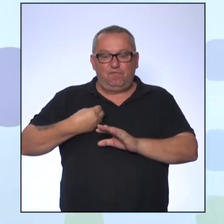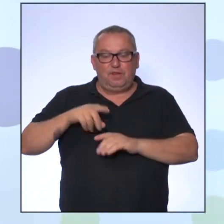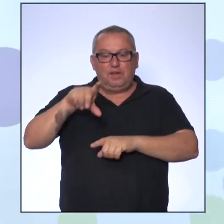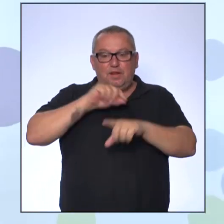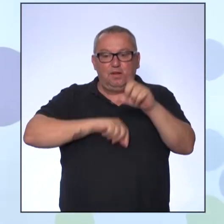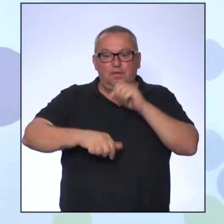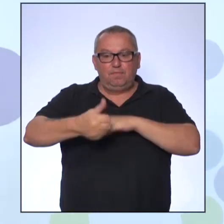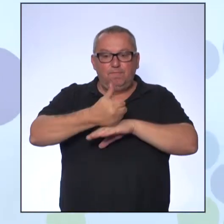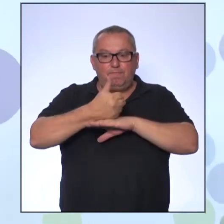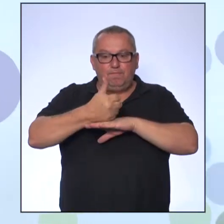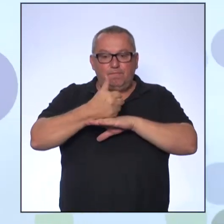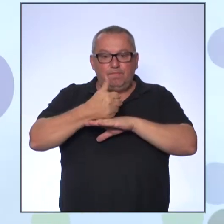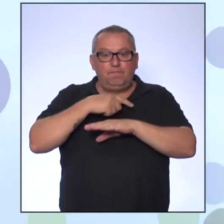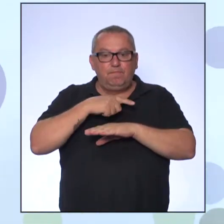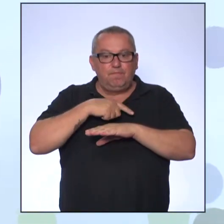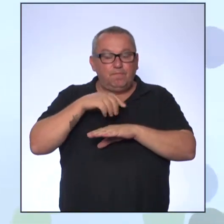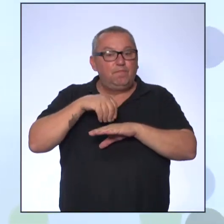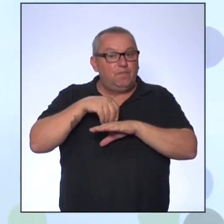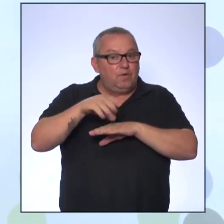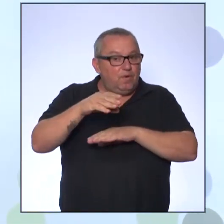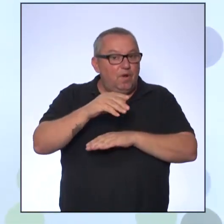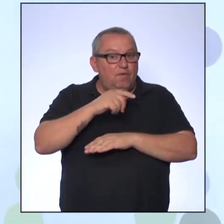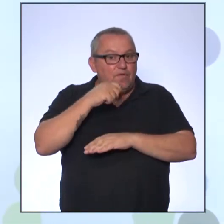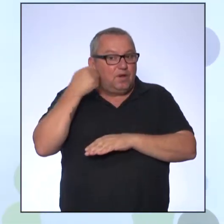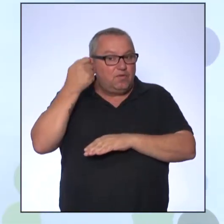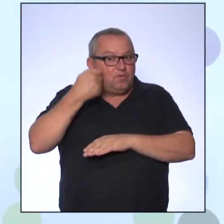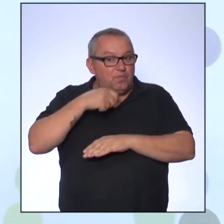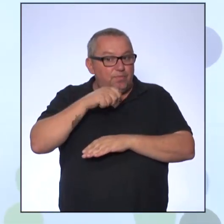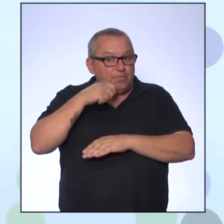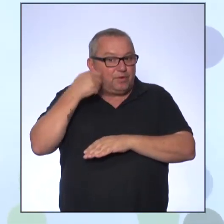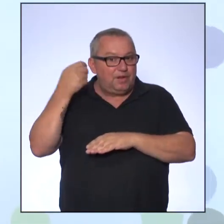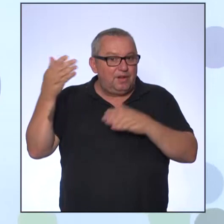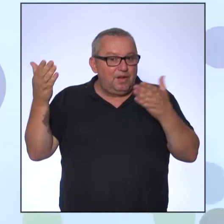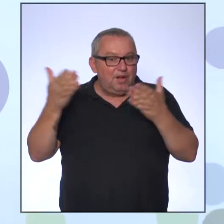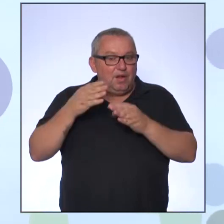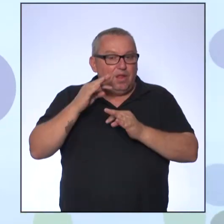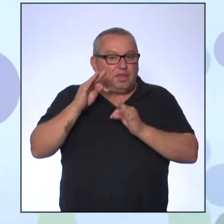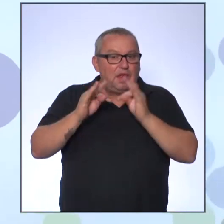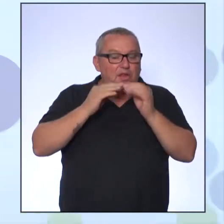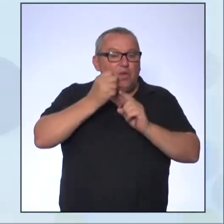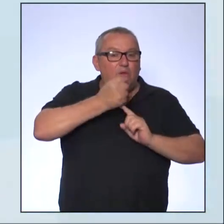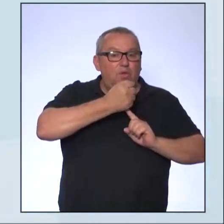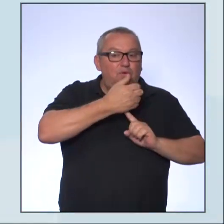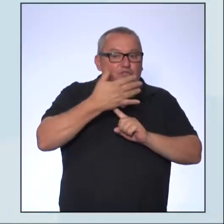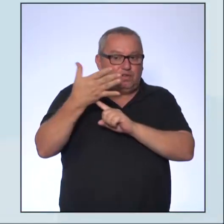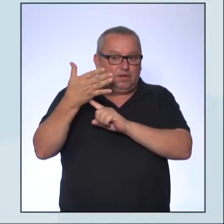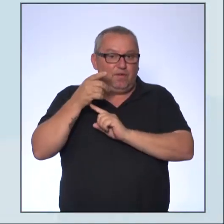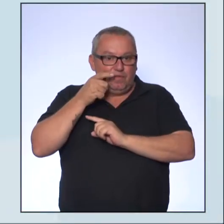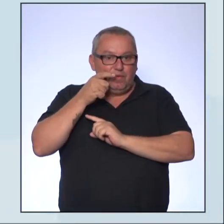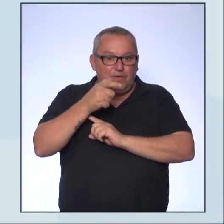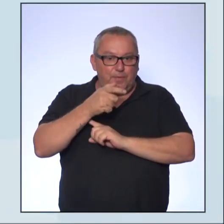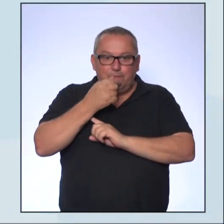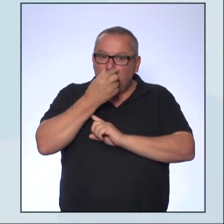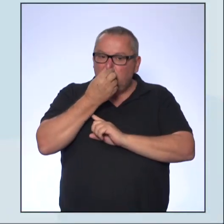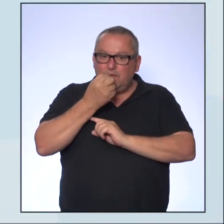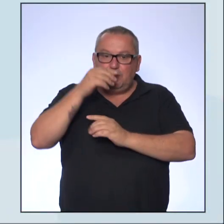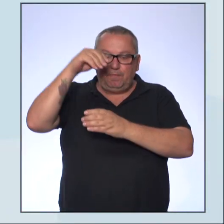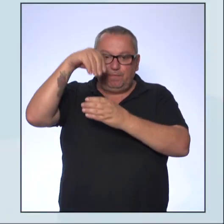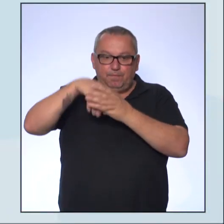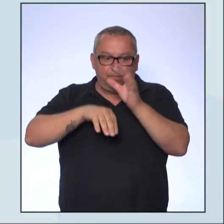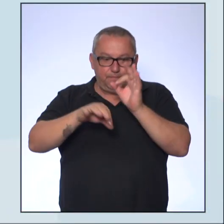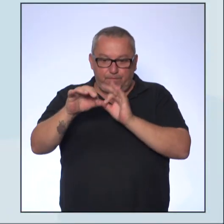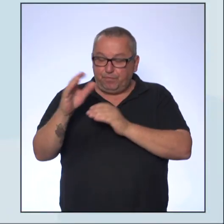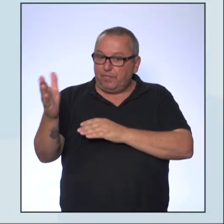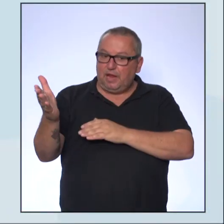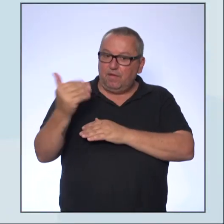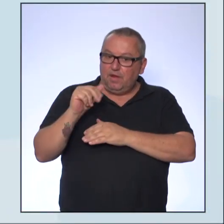profissional. Eu já trouxe uma dica de vestibular. Agora eu vou trazer uma dica de tecnologia. Muito bem, dentro do projeto Vem